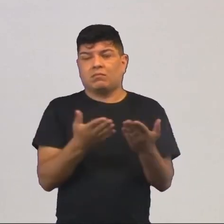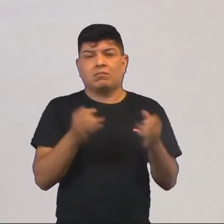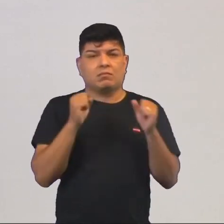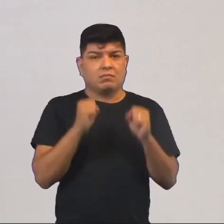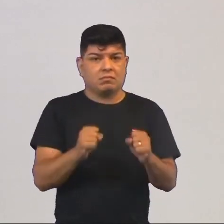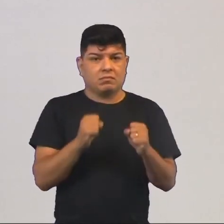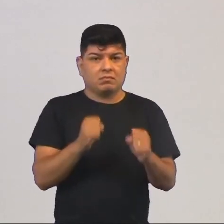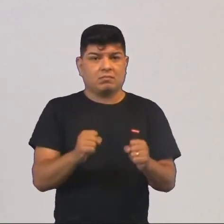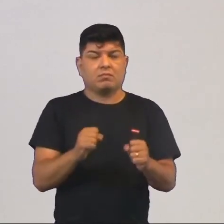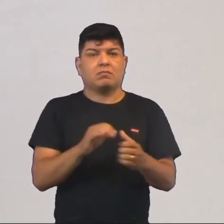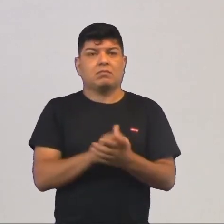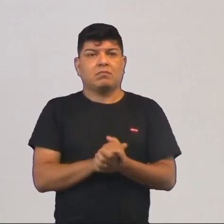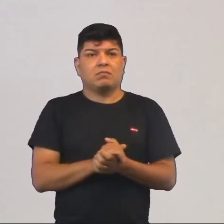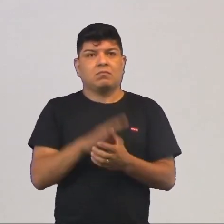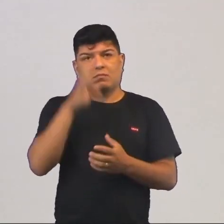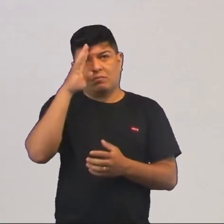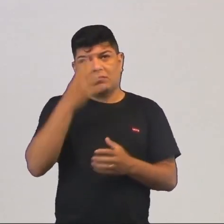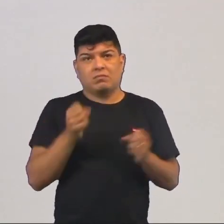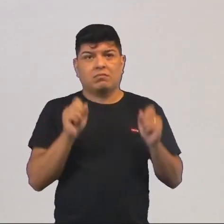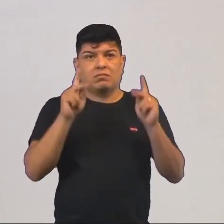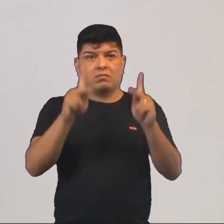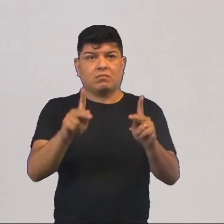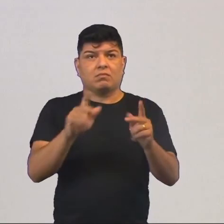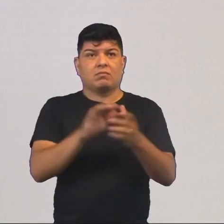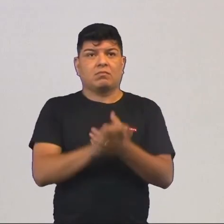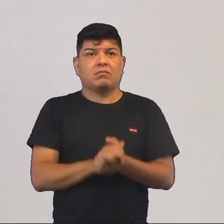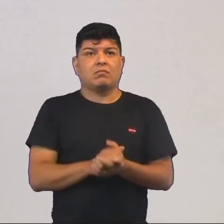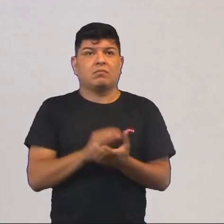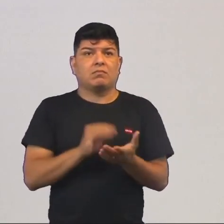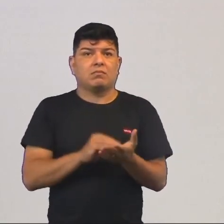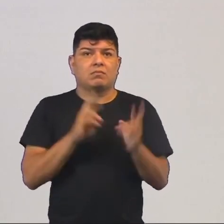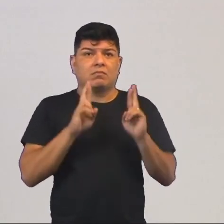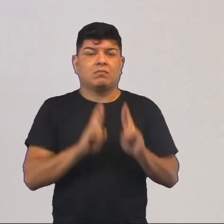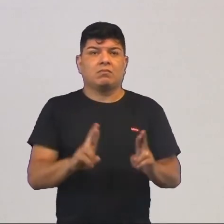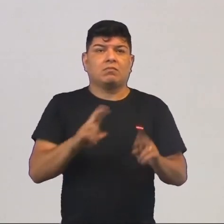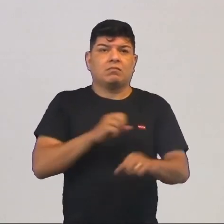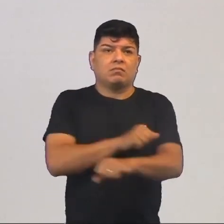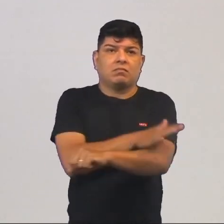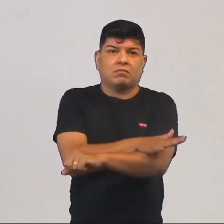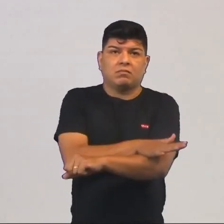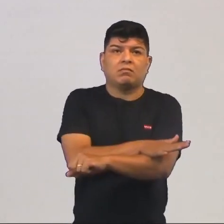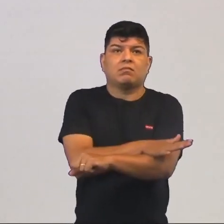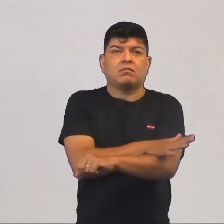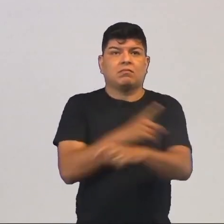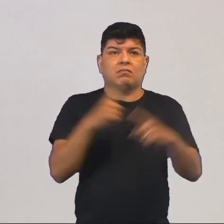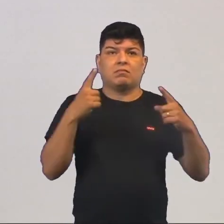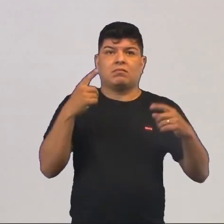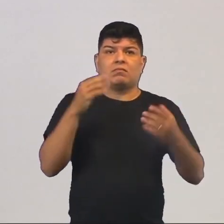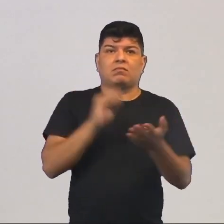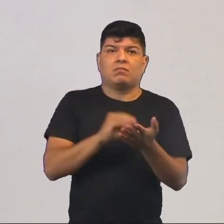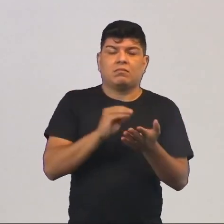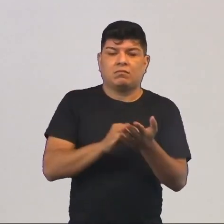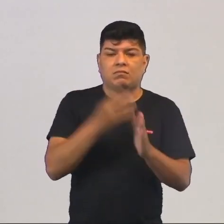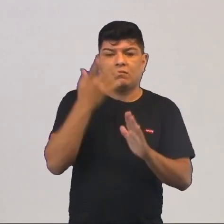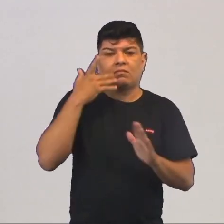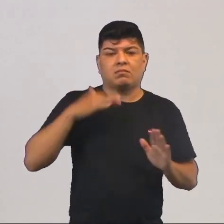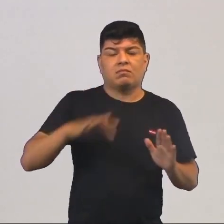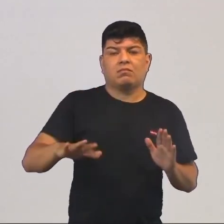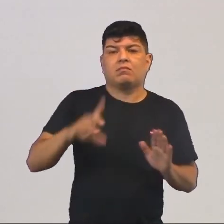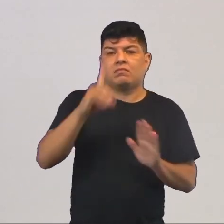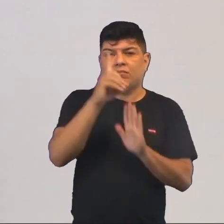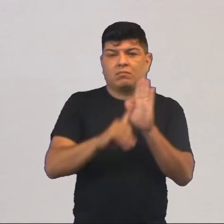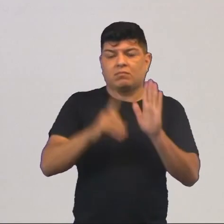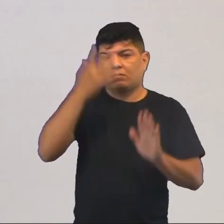elas possam se resolver, não é? A intolerância religiosa, o racismo, a violação dos direitos da criança, a